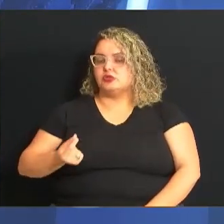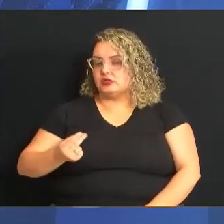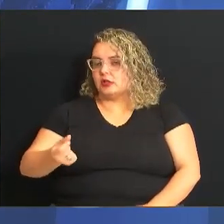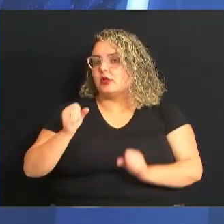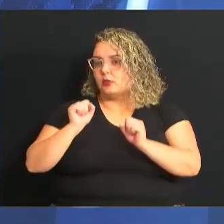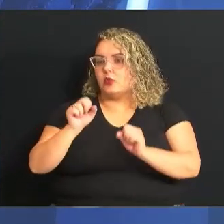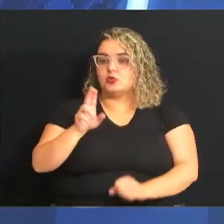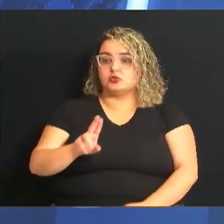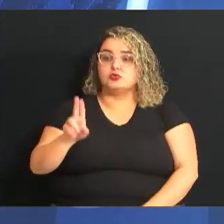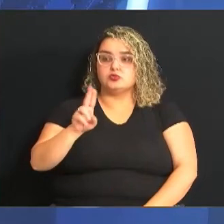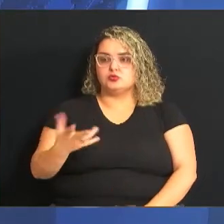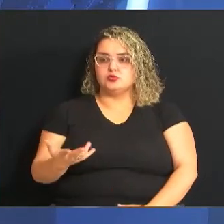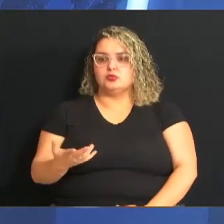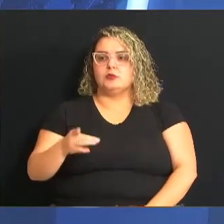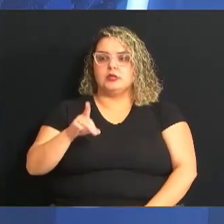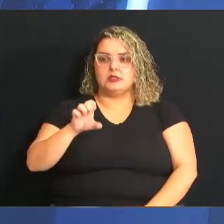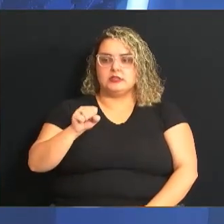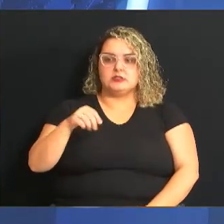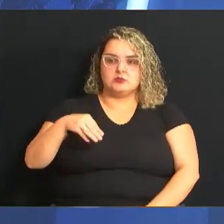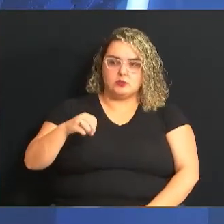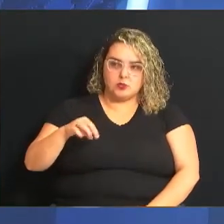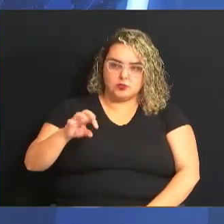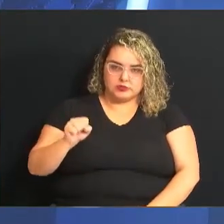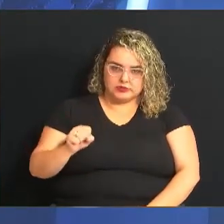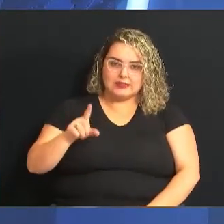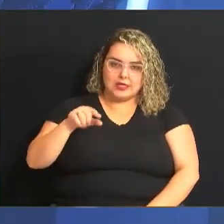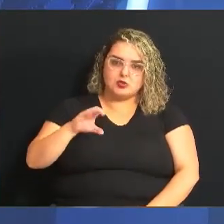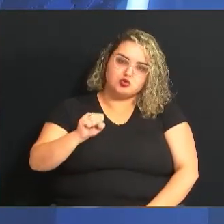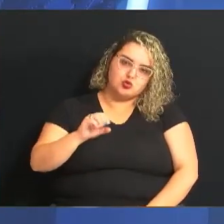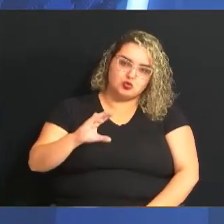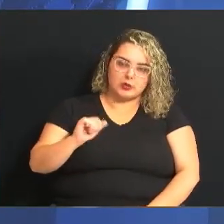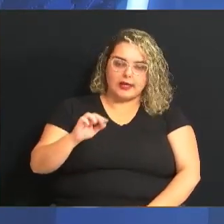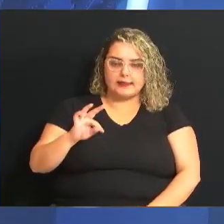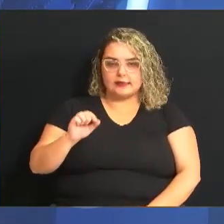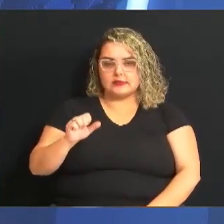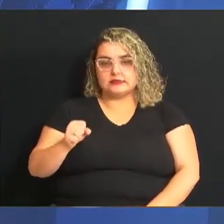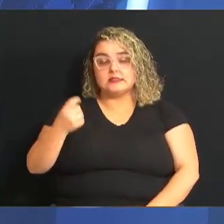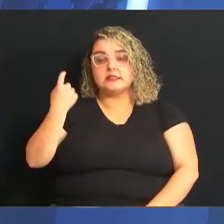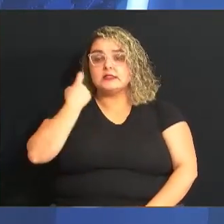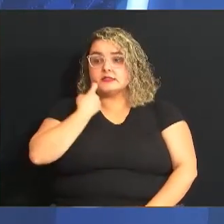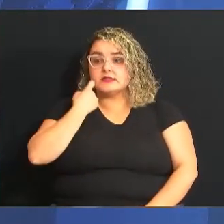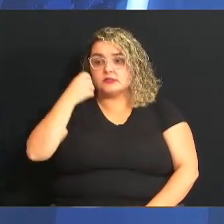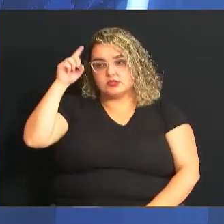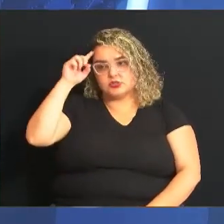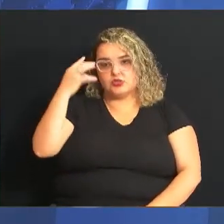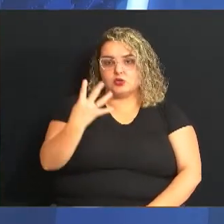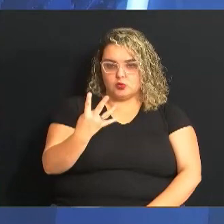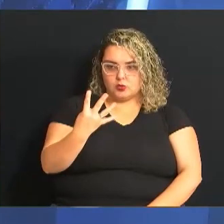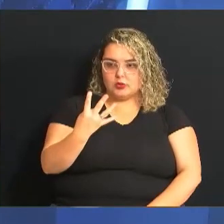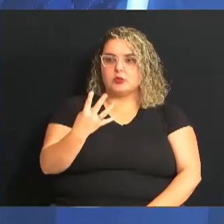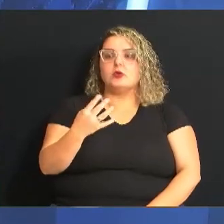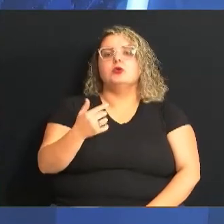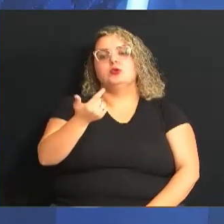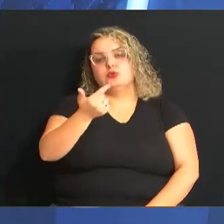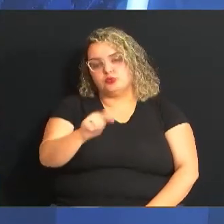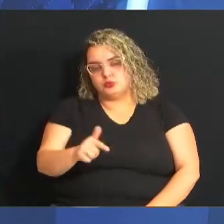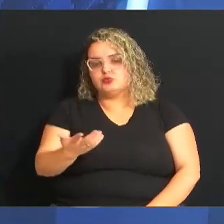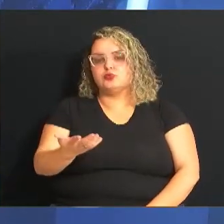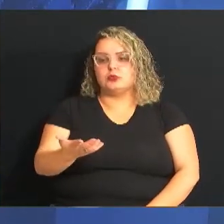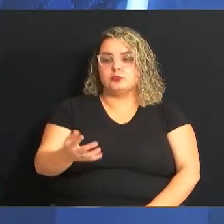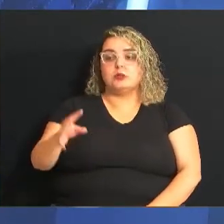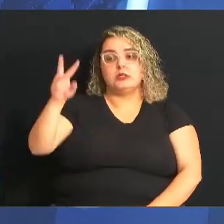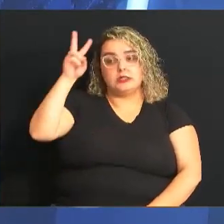veículos apreendidos no pátio da Indec. E as inscrições começam hoje? Isso mesmo, cadastro para que as pessoas que